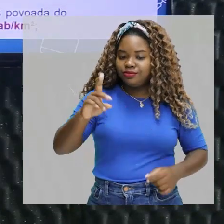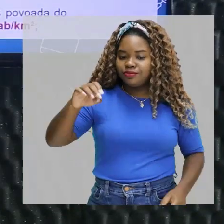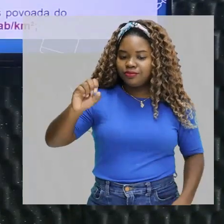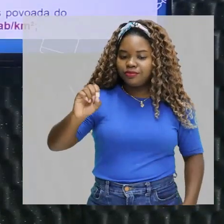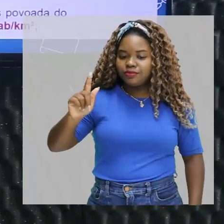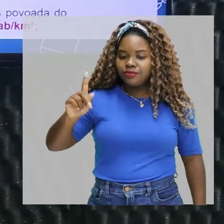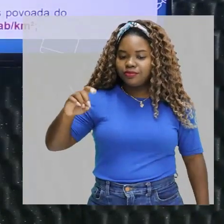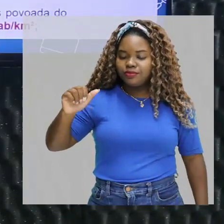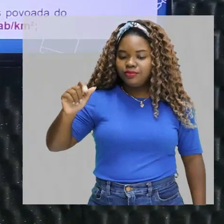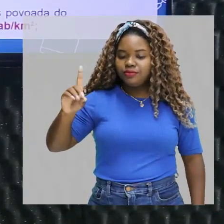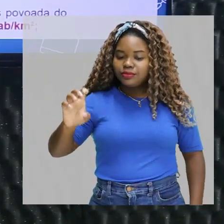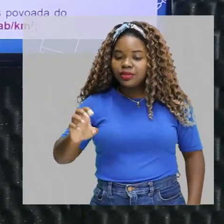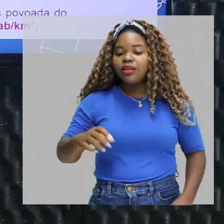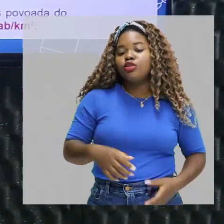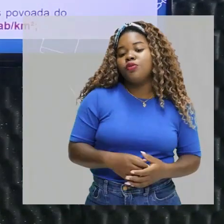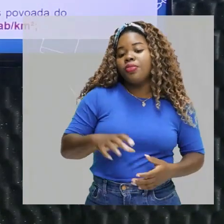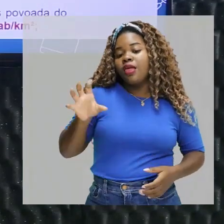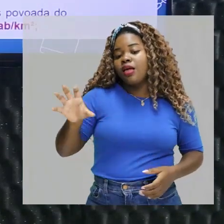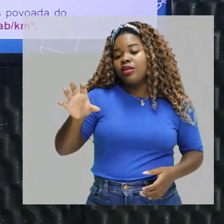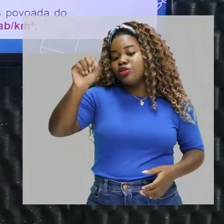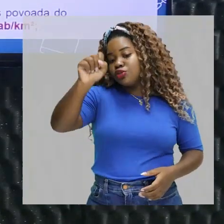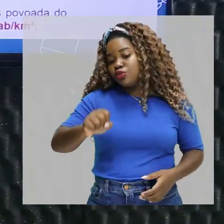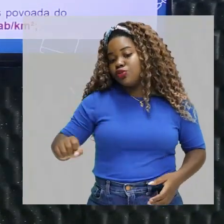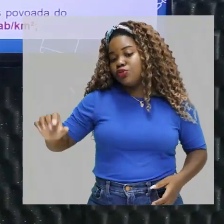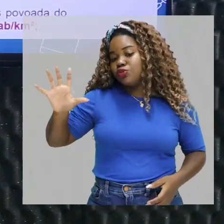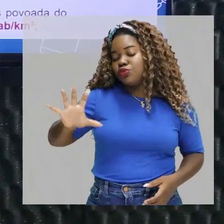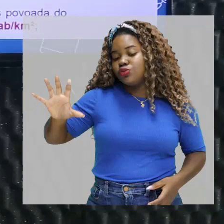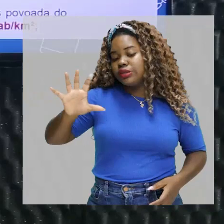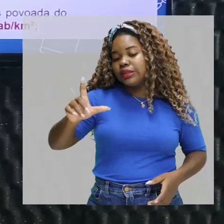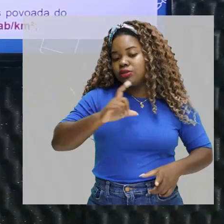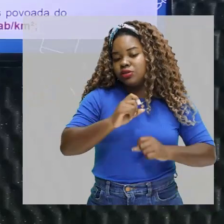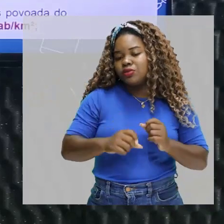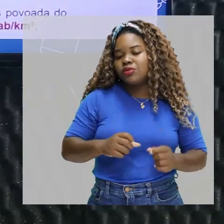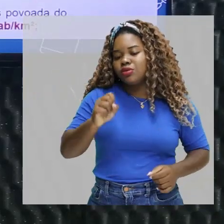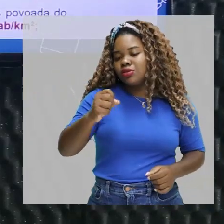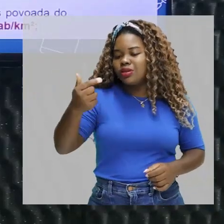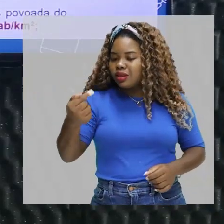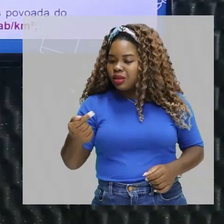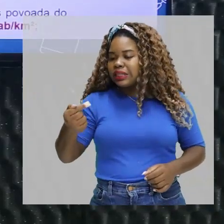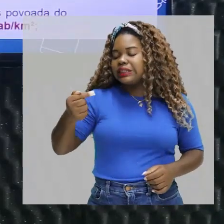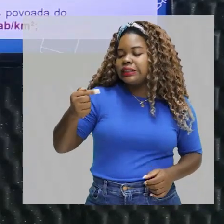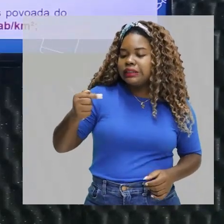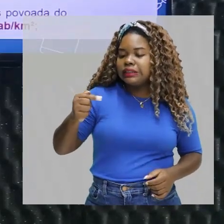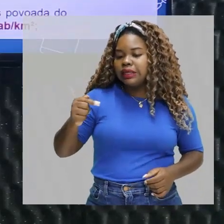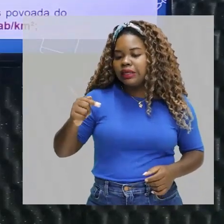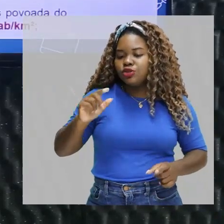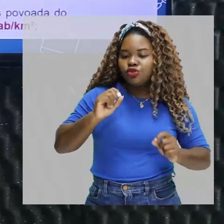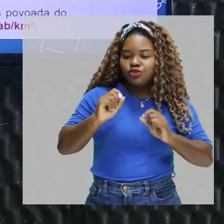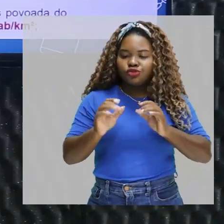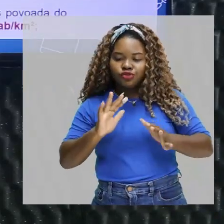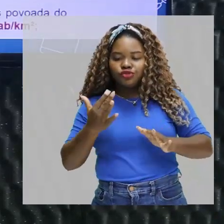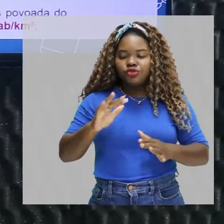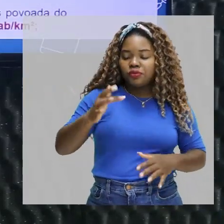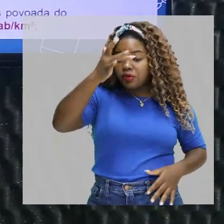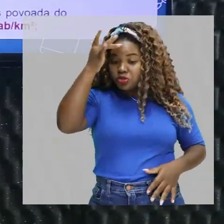populacional a região sudeste vai apresentar ali quase 87 habitantes por quilômetro quadrado é a região mais povoada